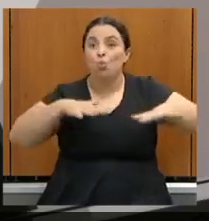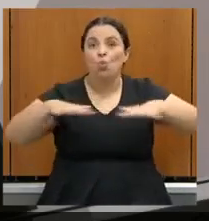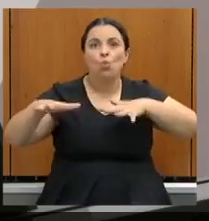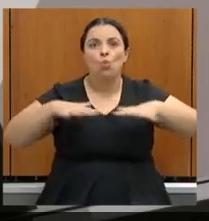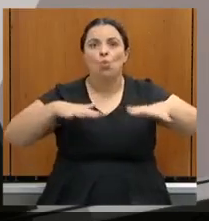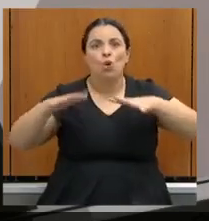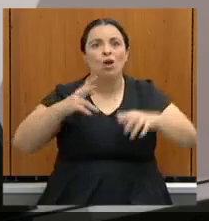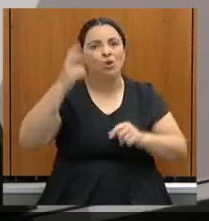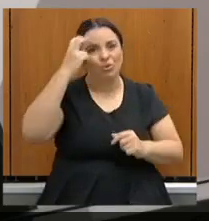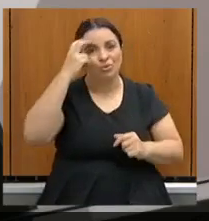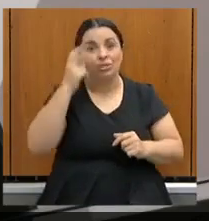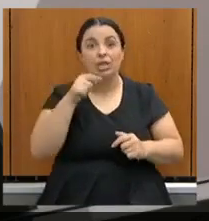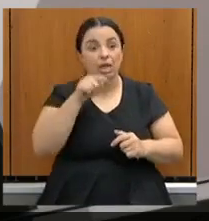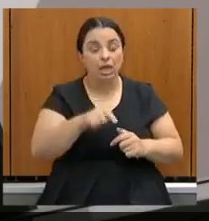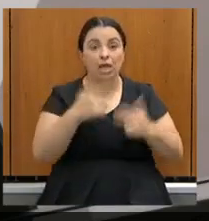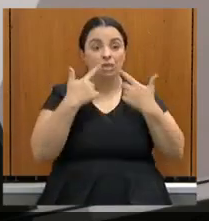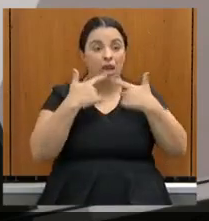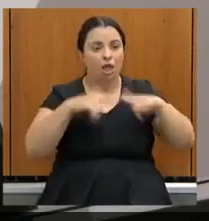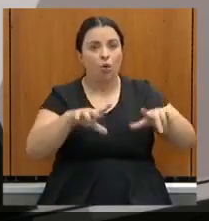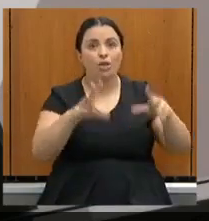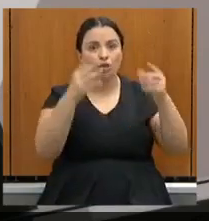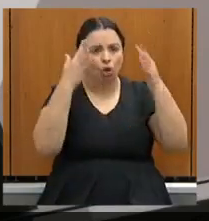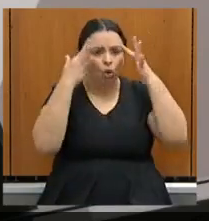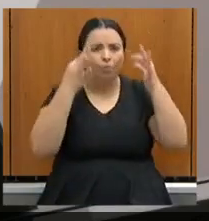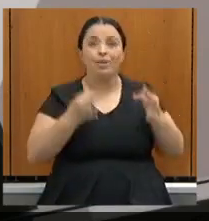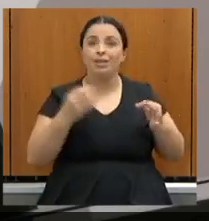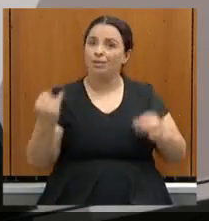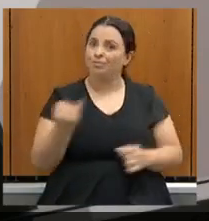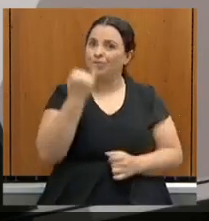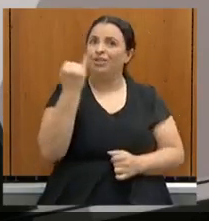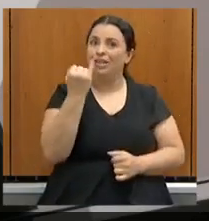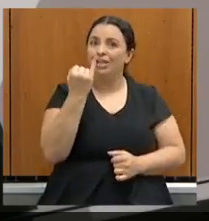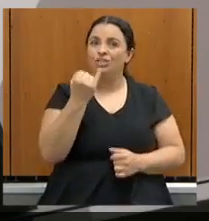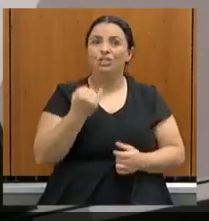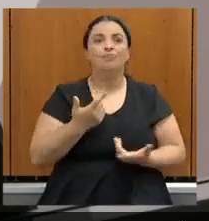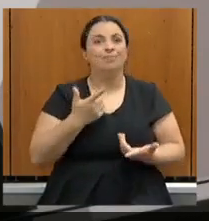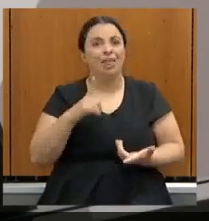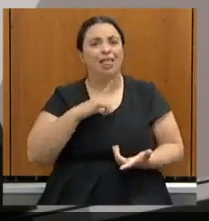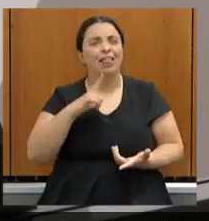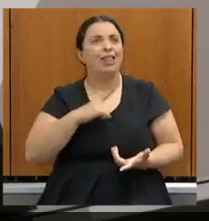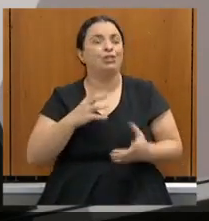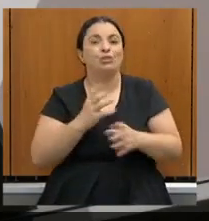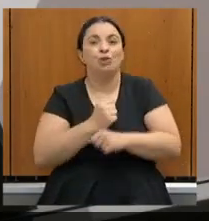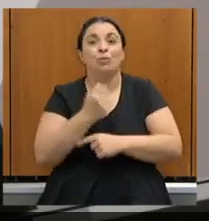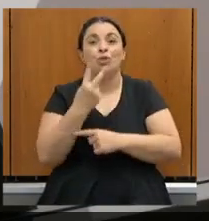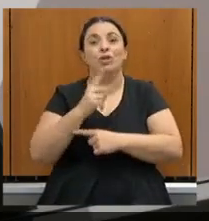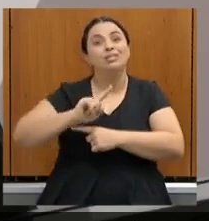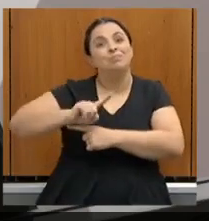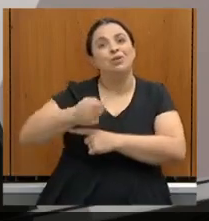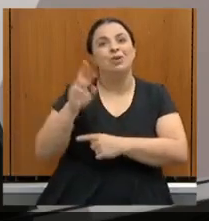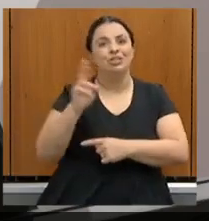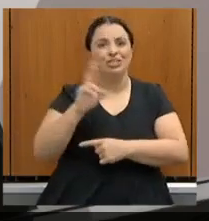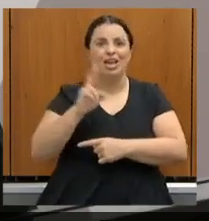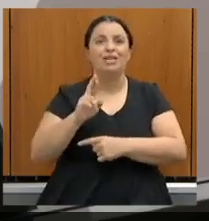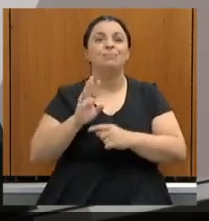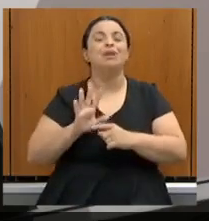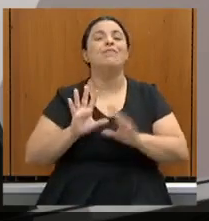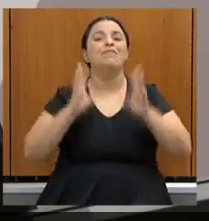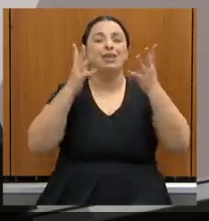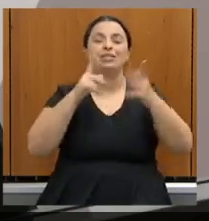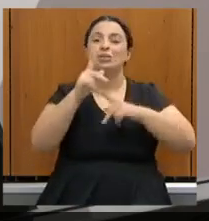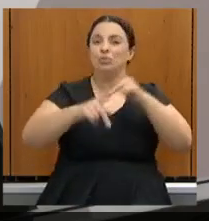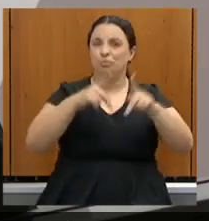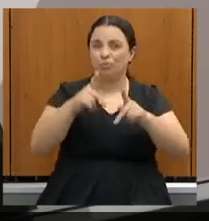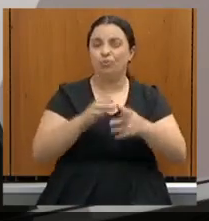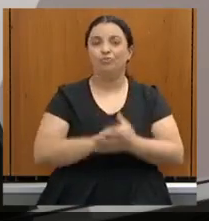linguagem é muito importante, dá aí dois milhões de reais para as festas populares. Obra de curta metragem, documentários, esse